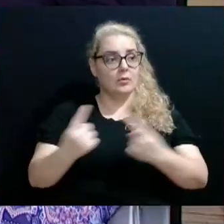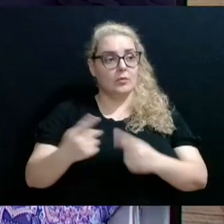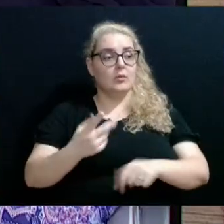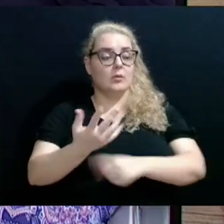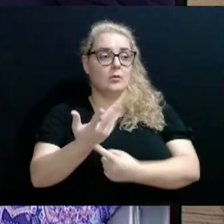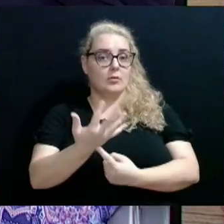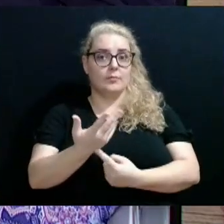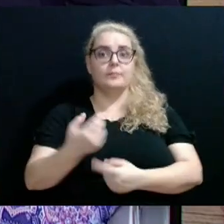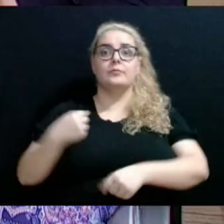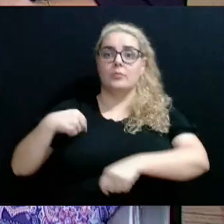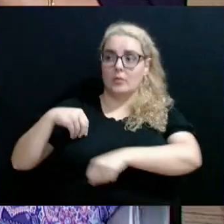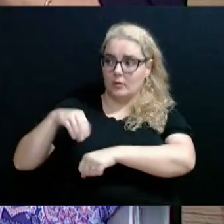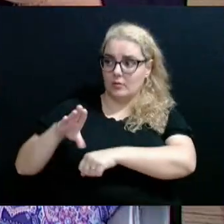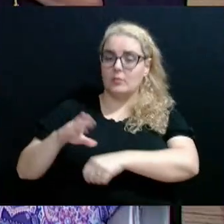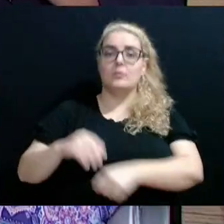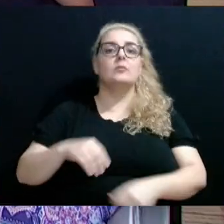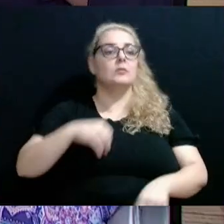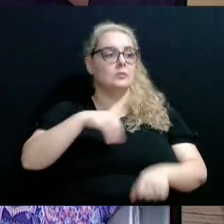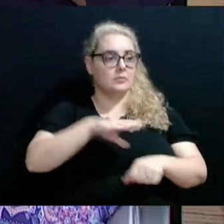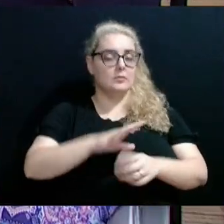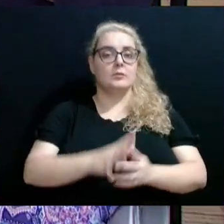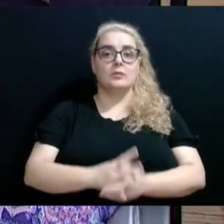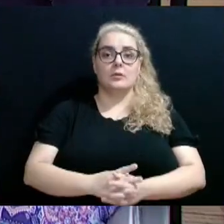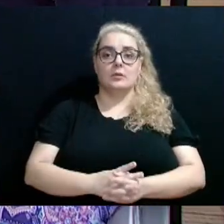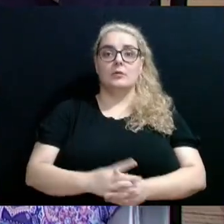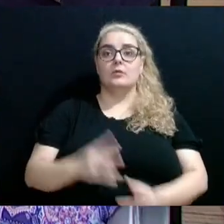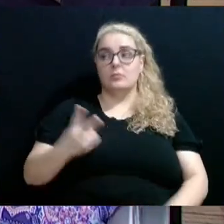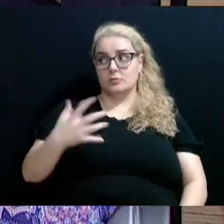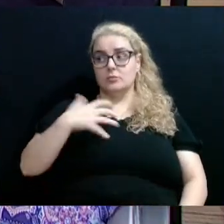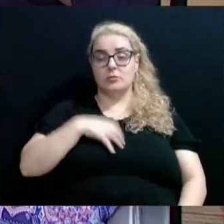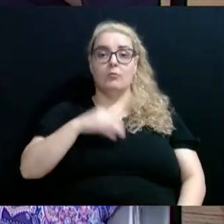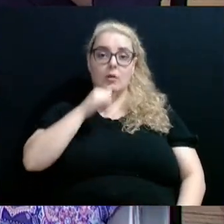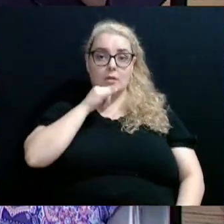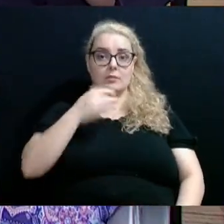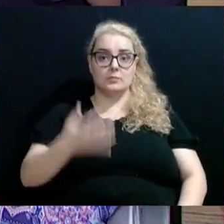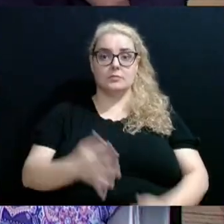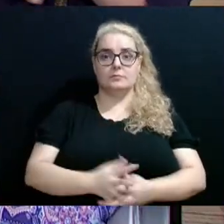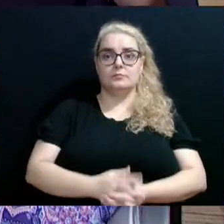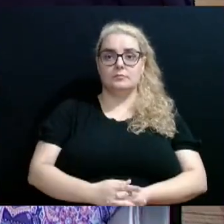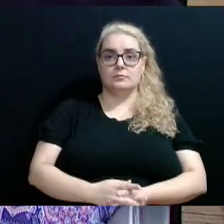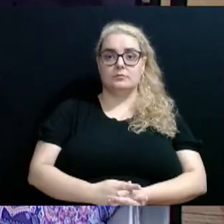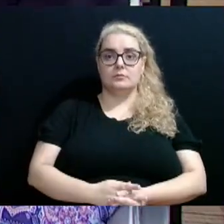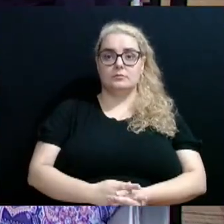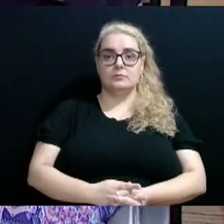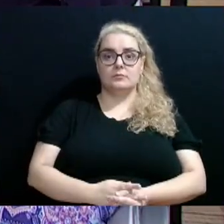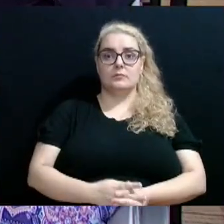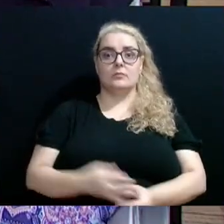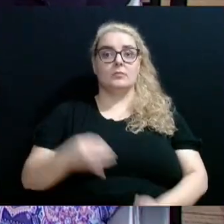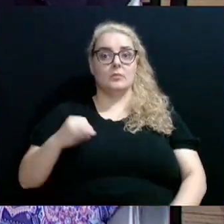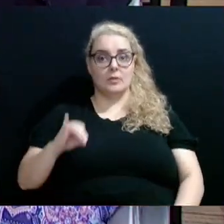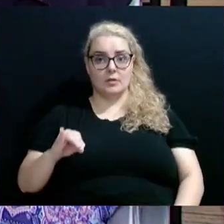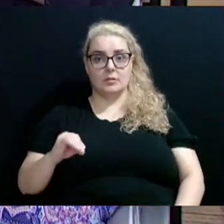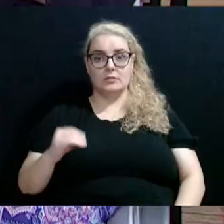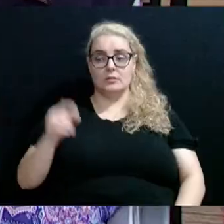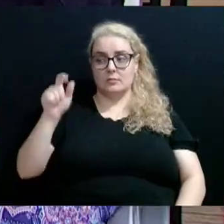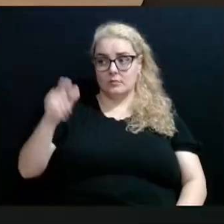isso? envio. Você faz eu envio. Eu faço das 2 formas. Por exemplo, se a pessoa me encomenda